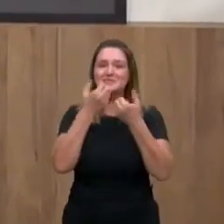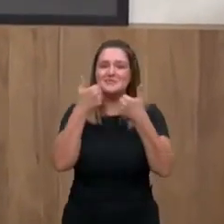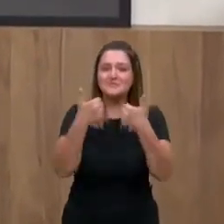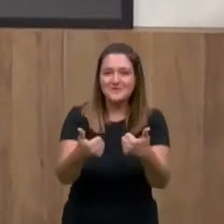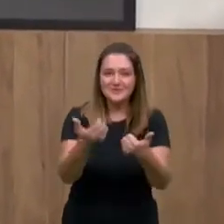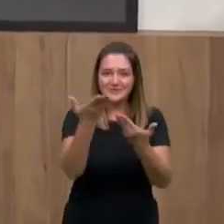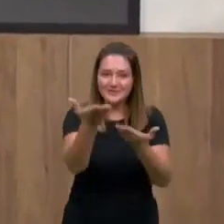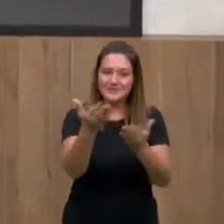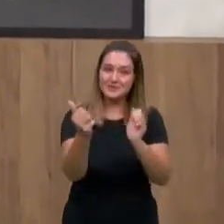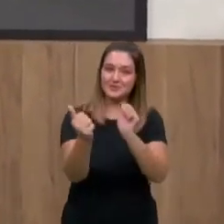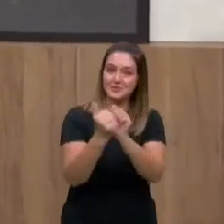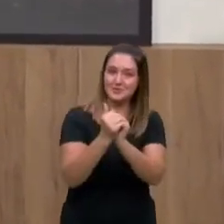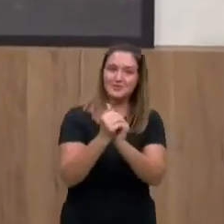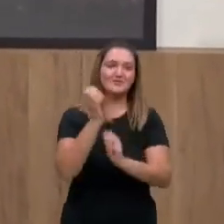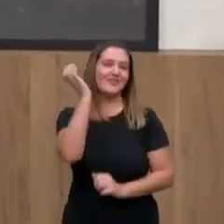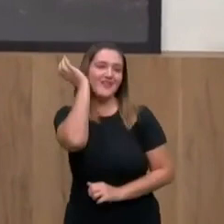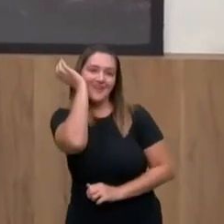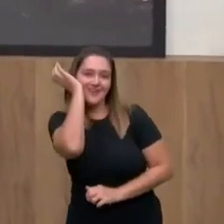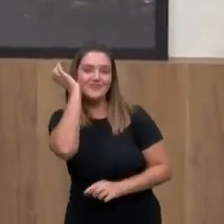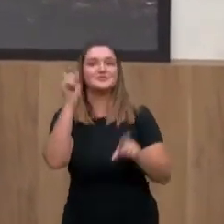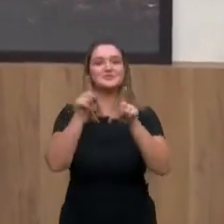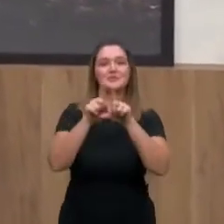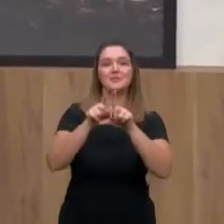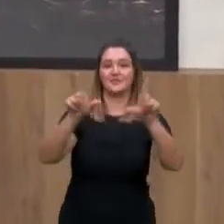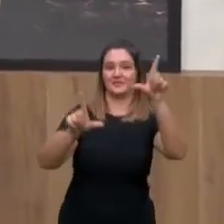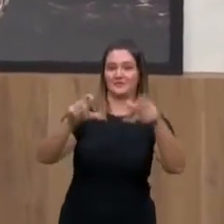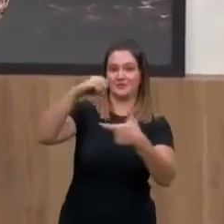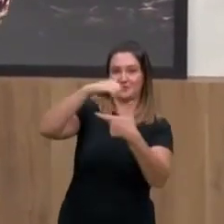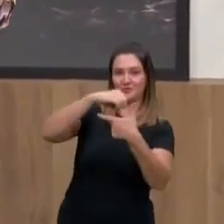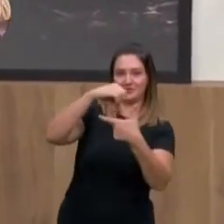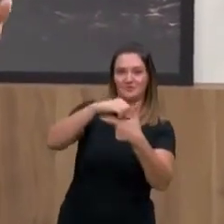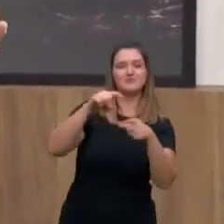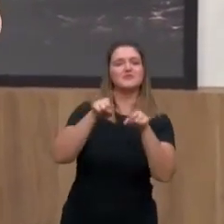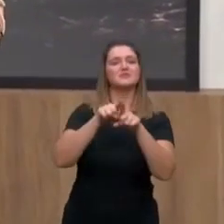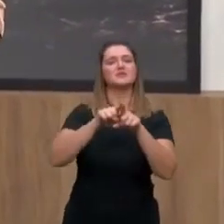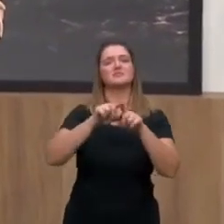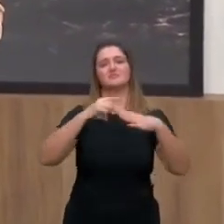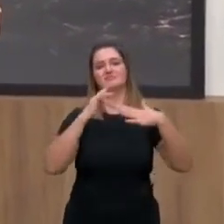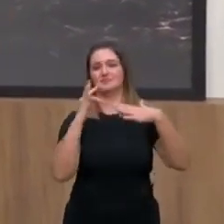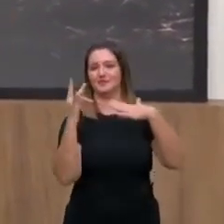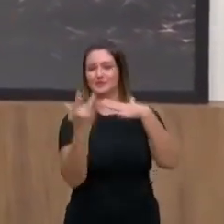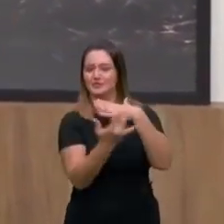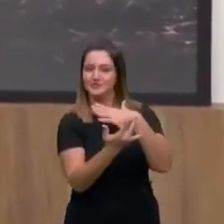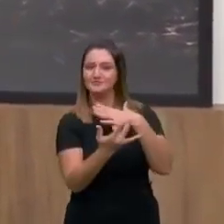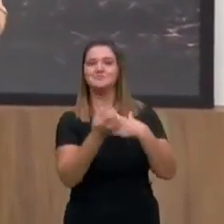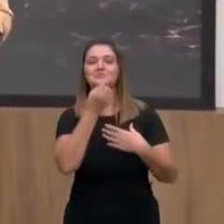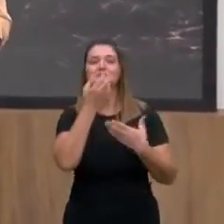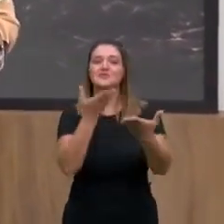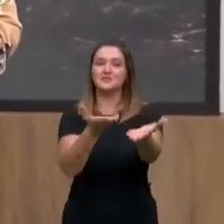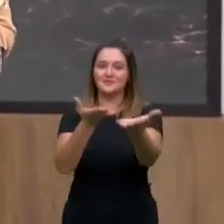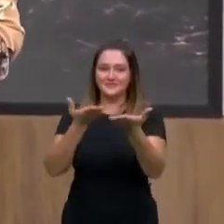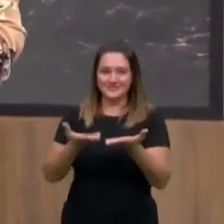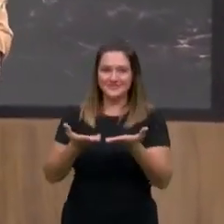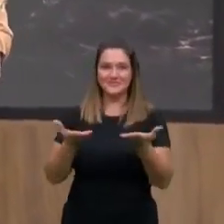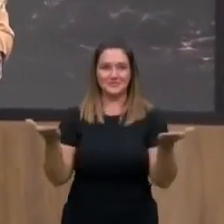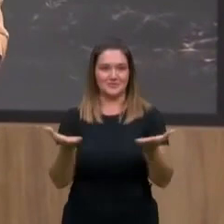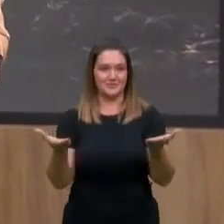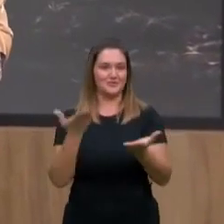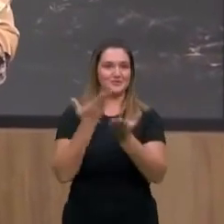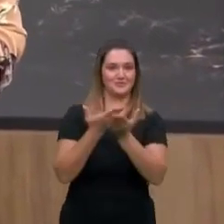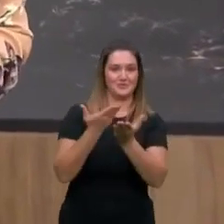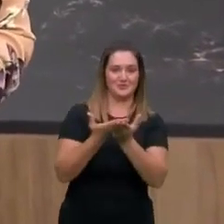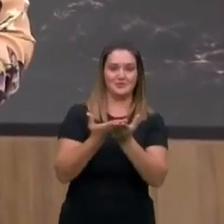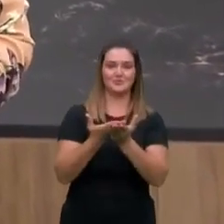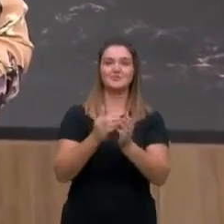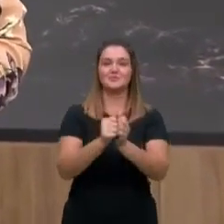tudo bem com você que nos acompanha pela rádio e TV Novo Tempo e também pelas plataformas digitais? Seja muito bem-vindo à classe